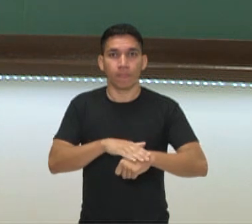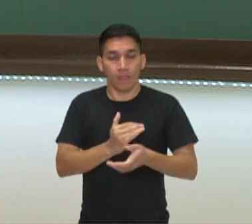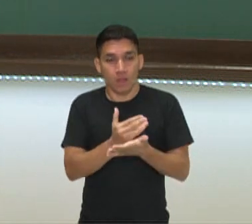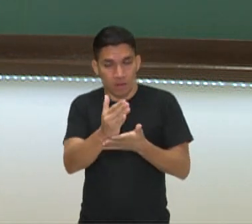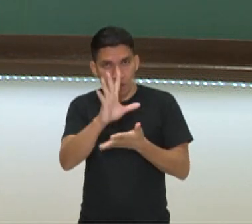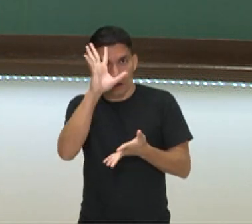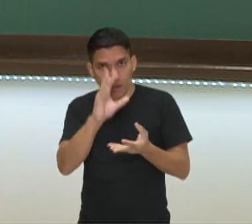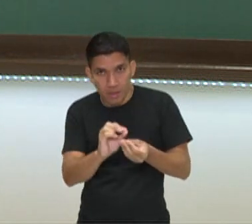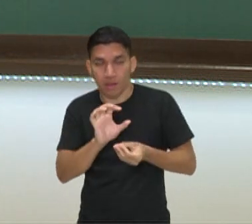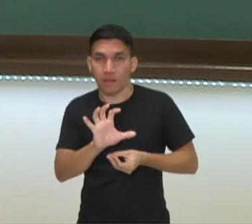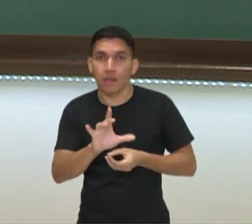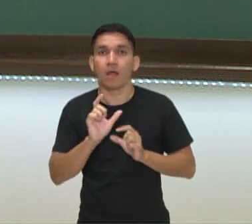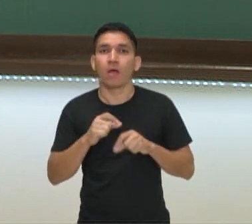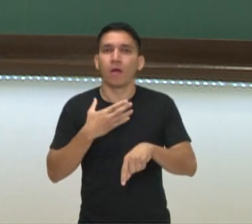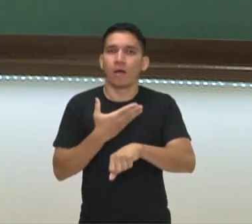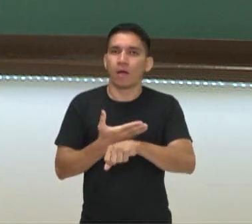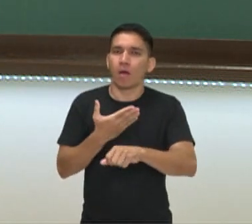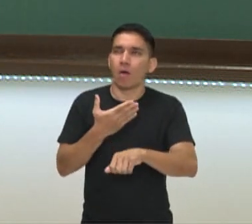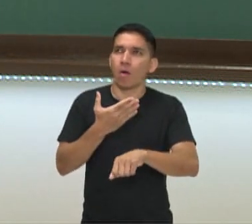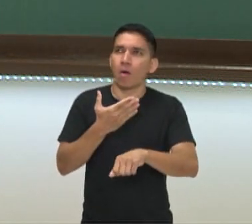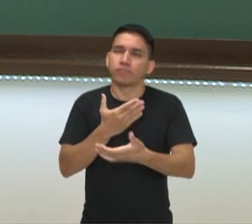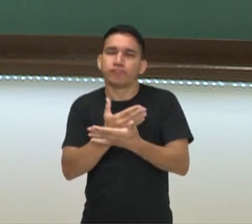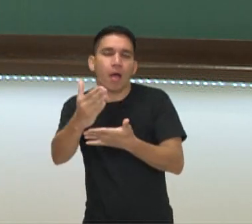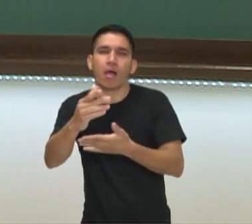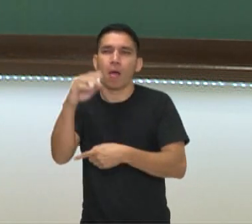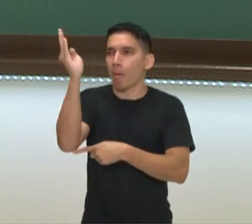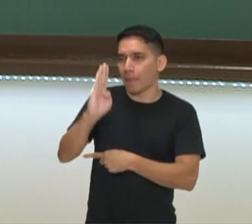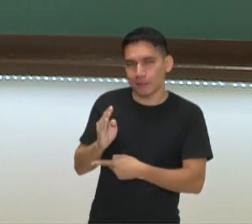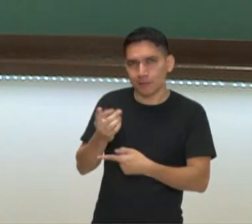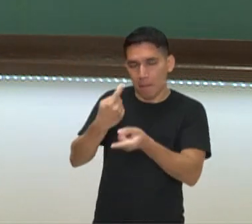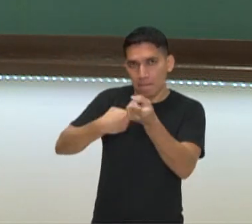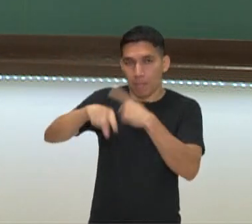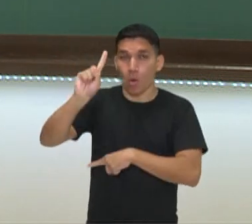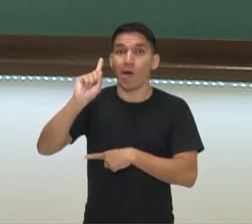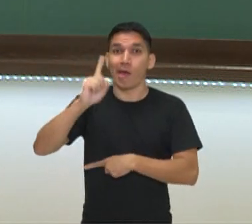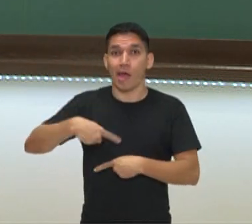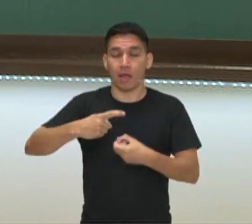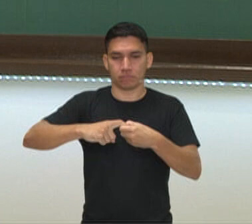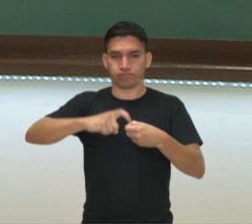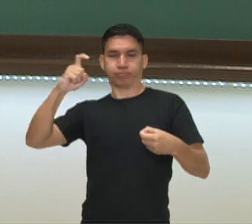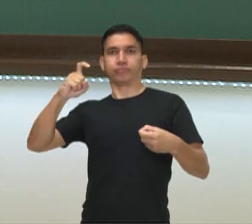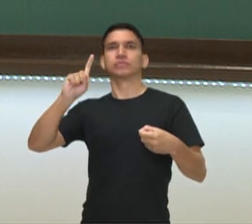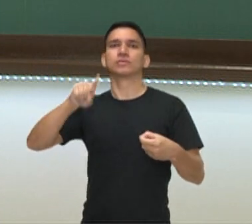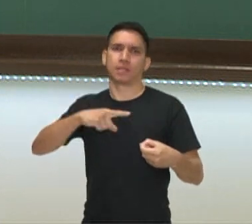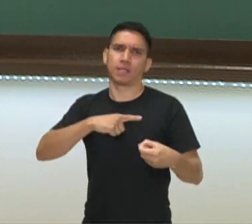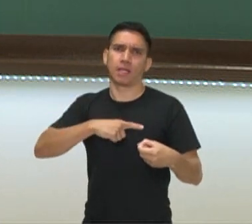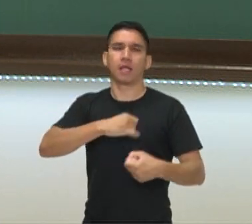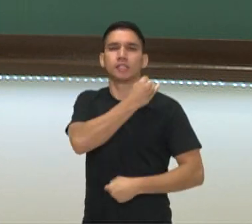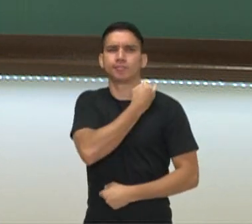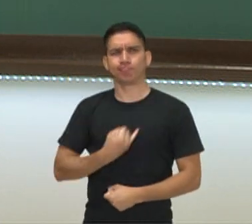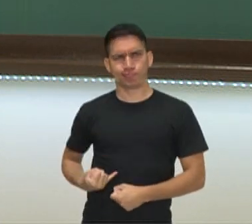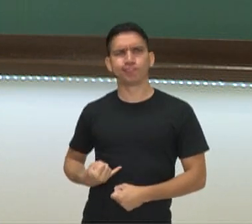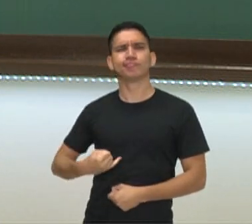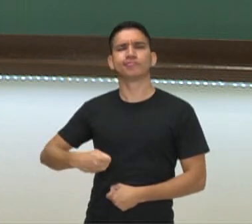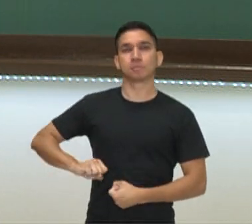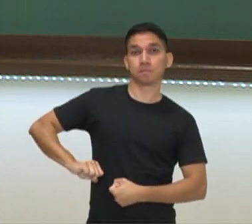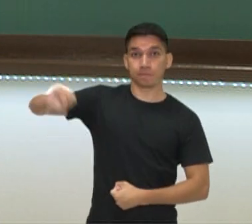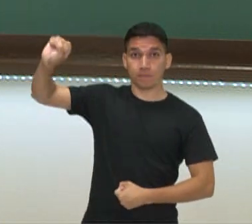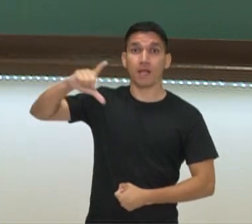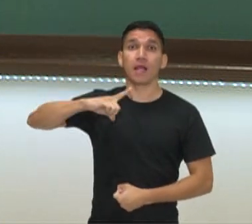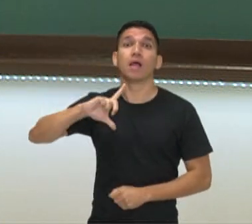princípio, né, de quando o Brasil se torna um império independente, o Brasil ganha sua independência, que haveriam